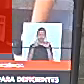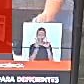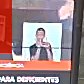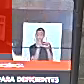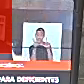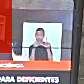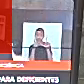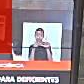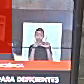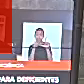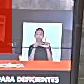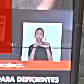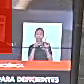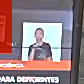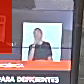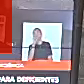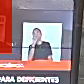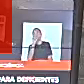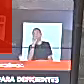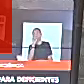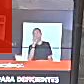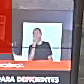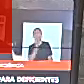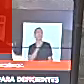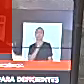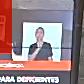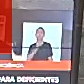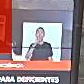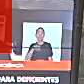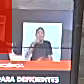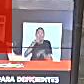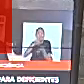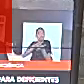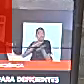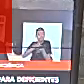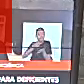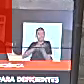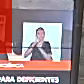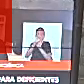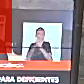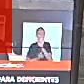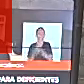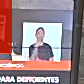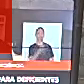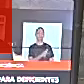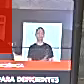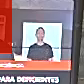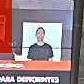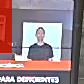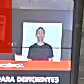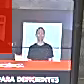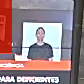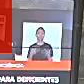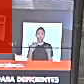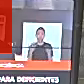Sindipasse não é opcional, ela é obrigatória. E eu